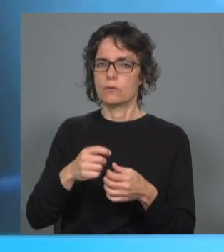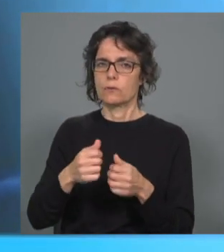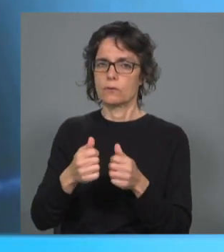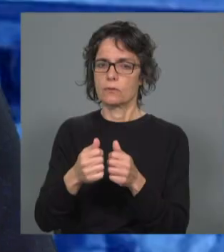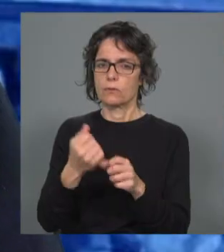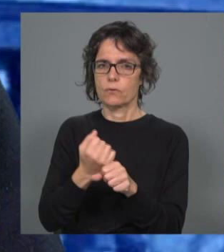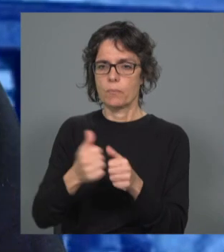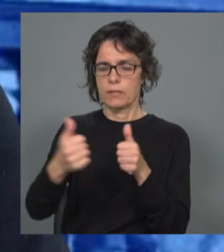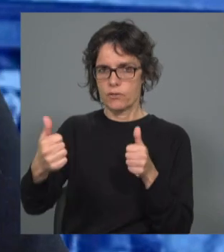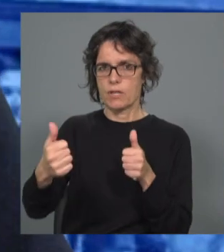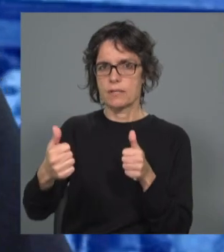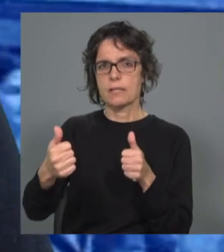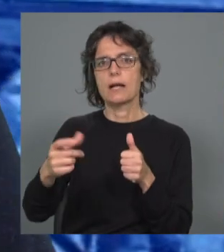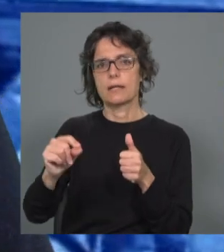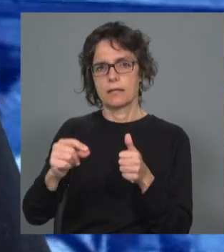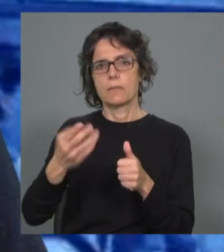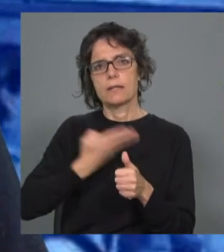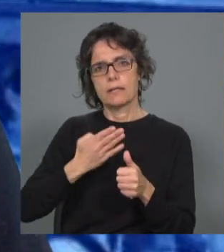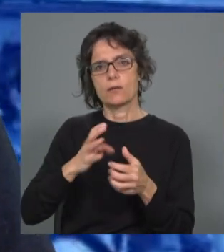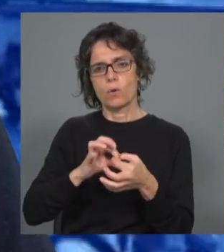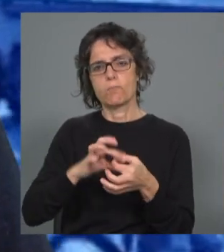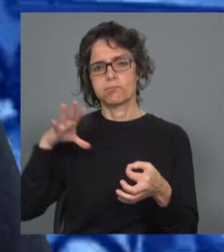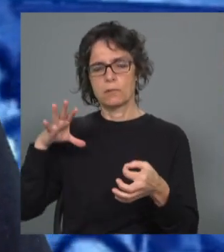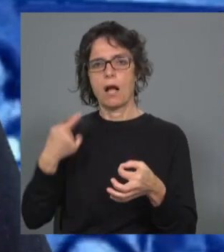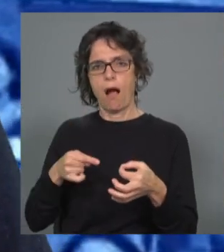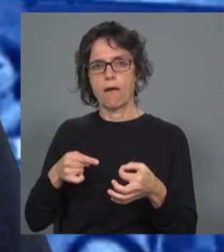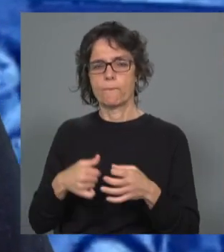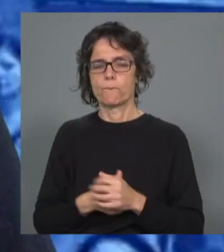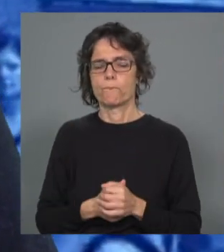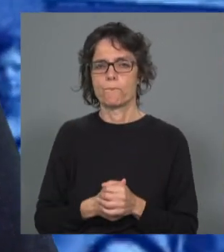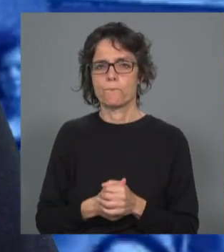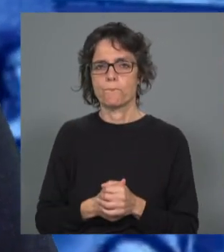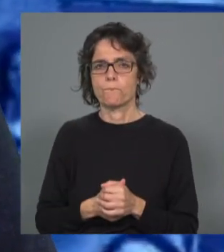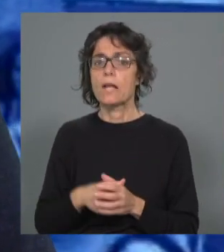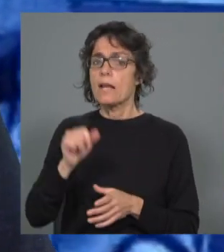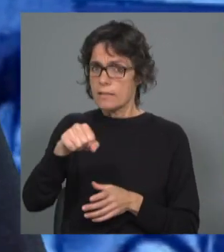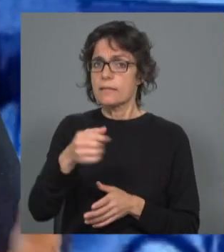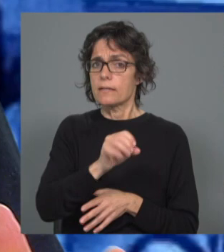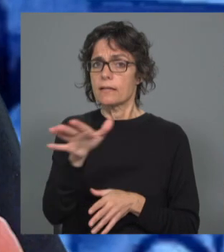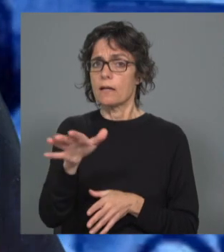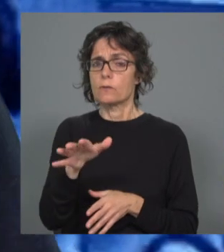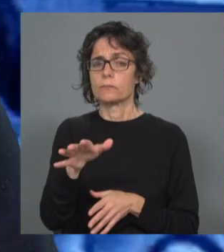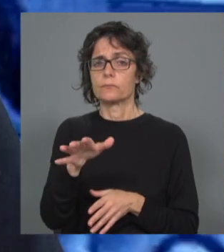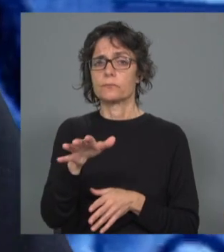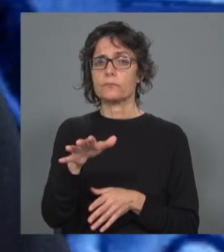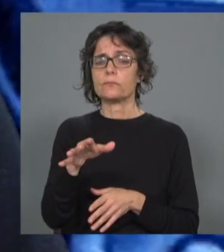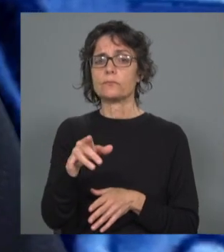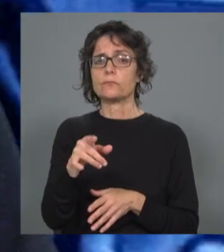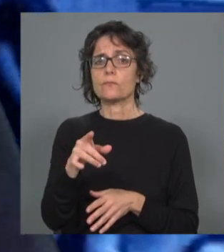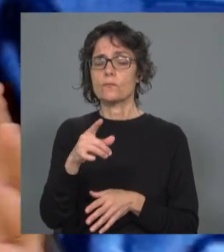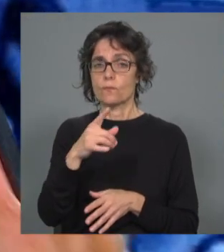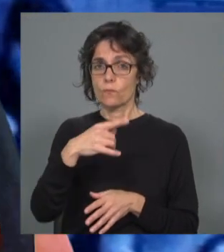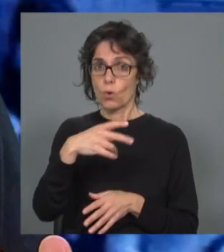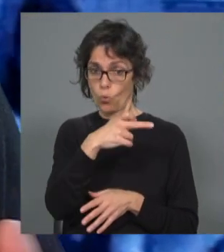pessoa. Isso foi um dos aspectos porque sempre nós nos debatemos. O nosso